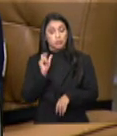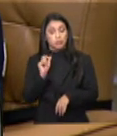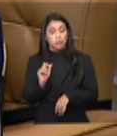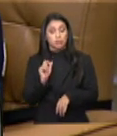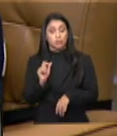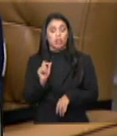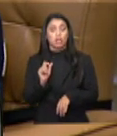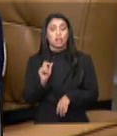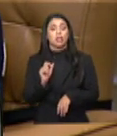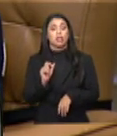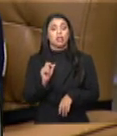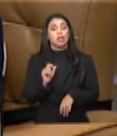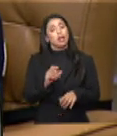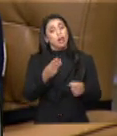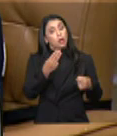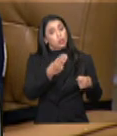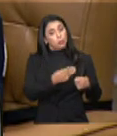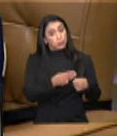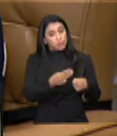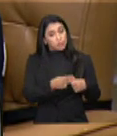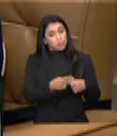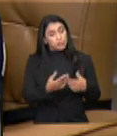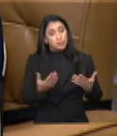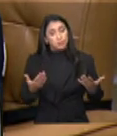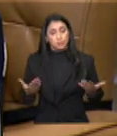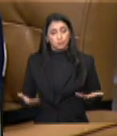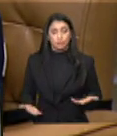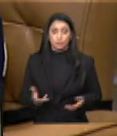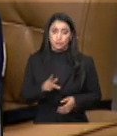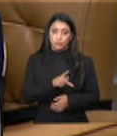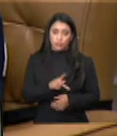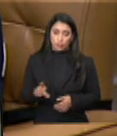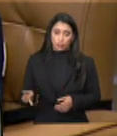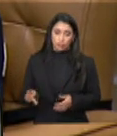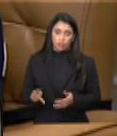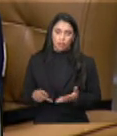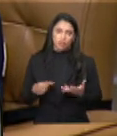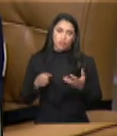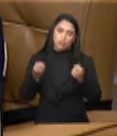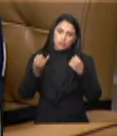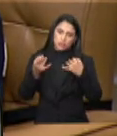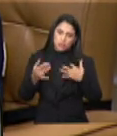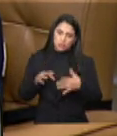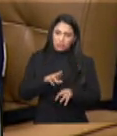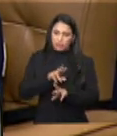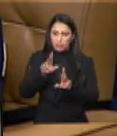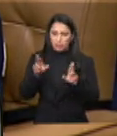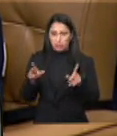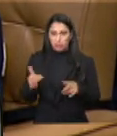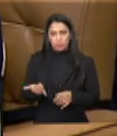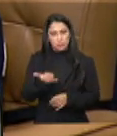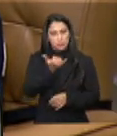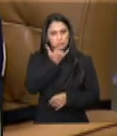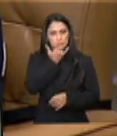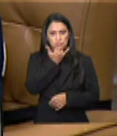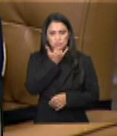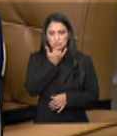ente federado, qual seja o município. Então, senhor presidente, eu faço várias considerações, peço vênia para